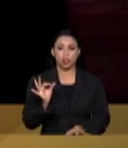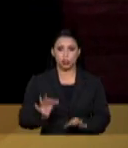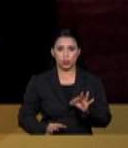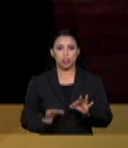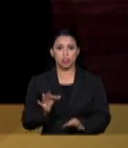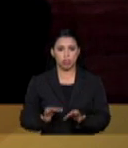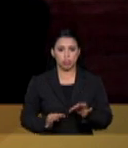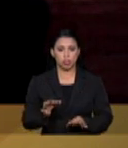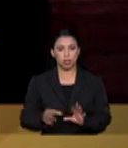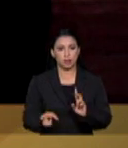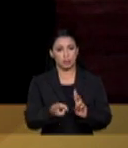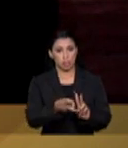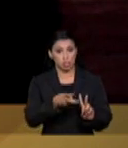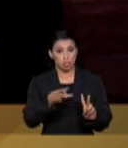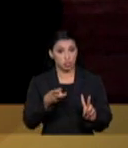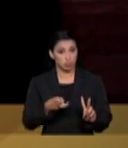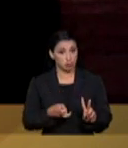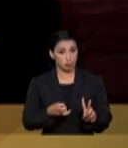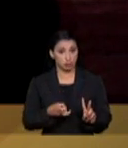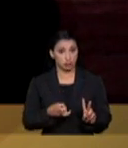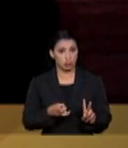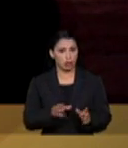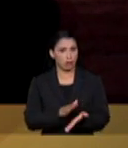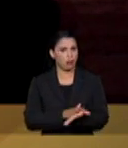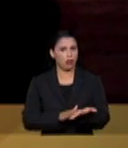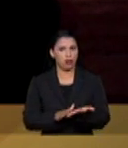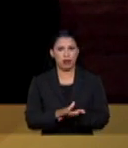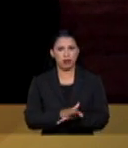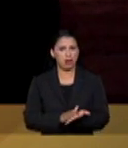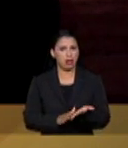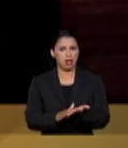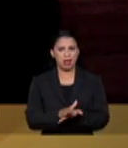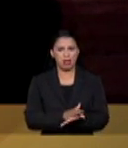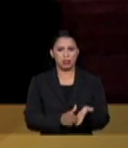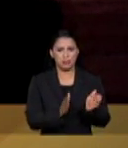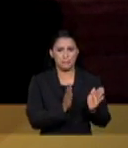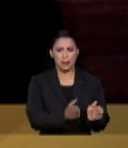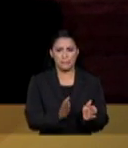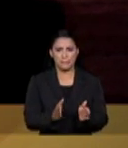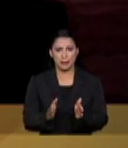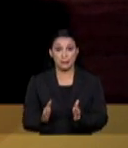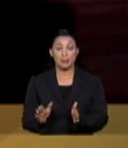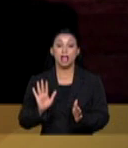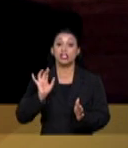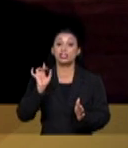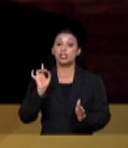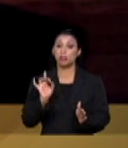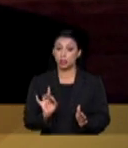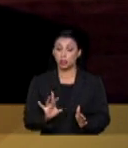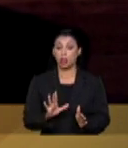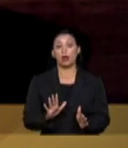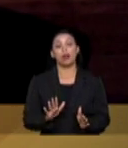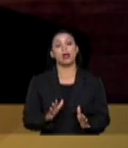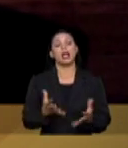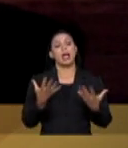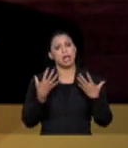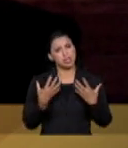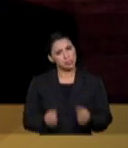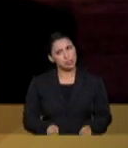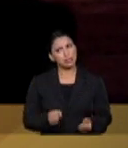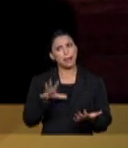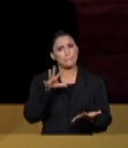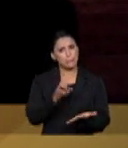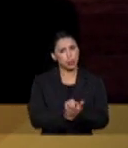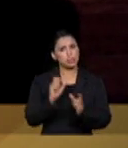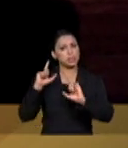juridicamente entrega indígena em nenhuma de suas fases mas apenas reconhece a existência da